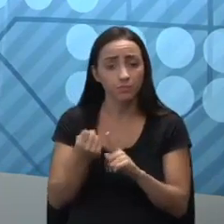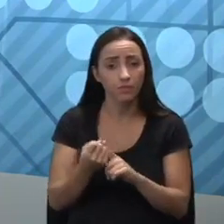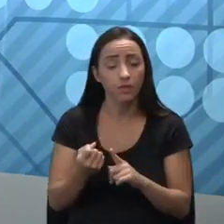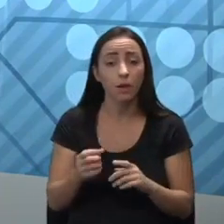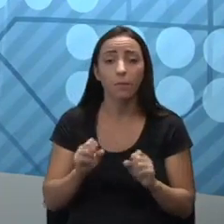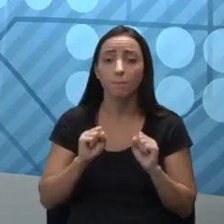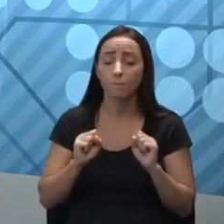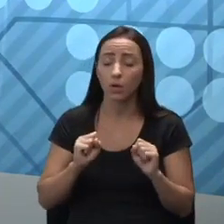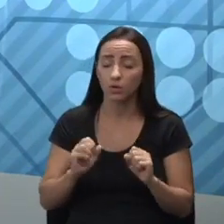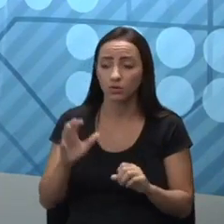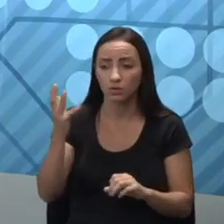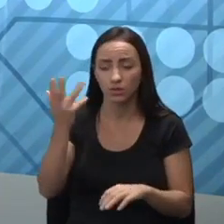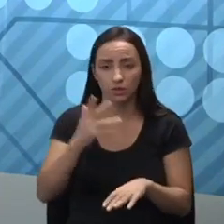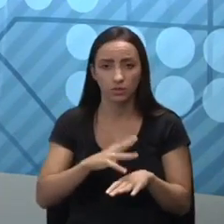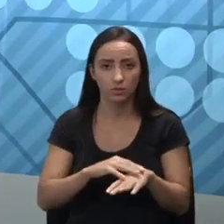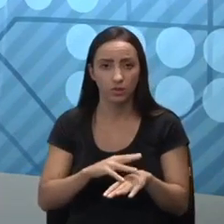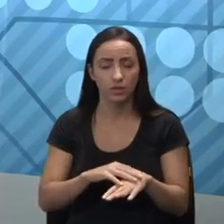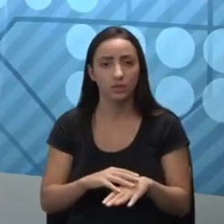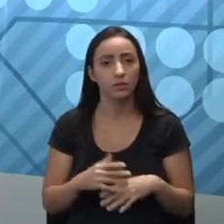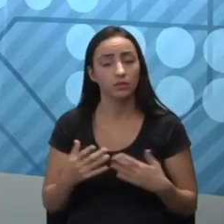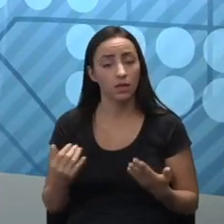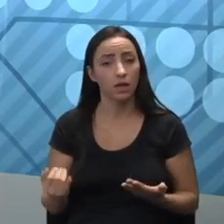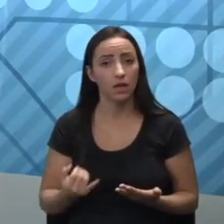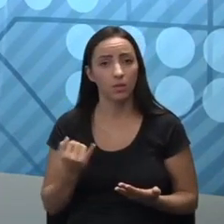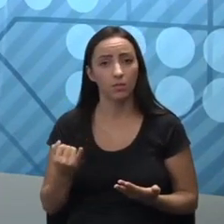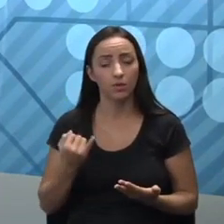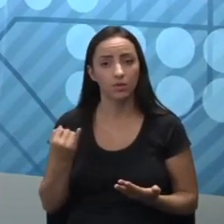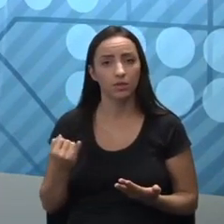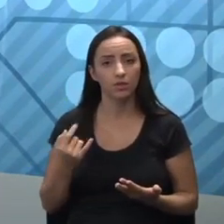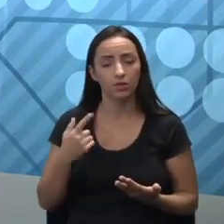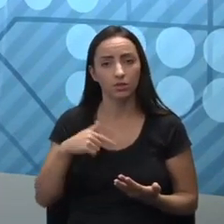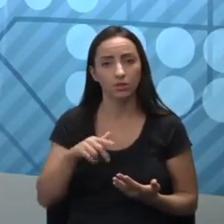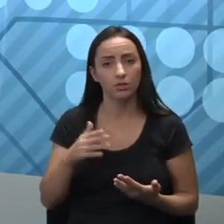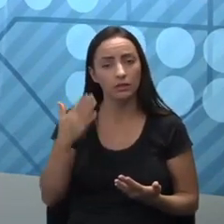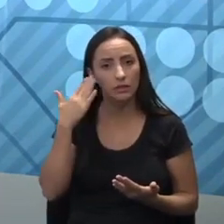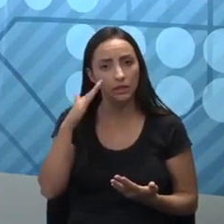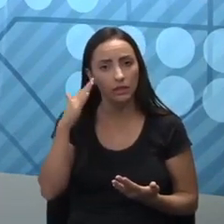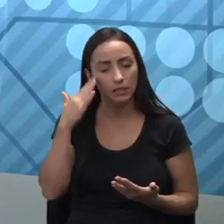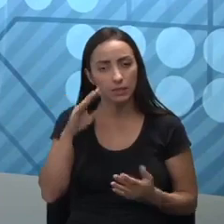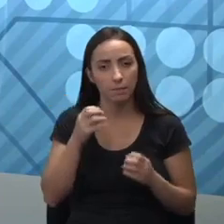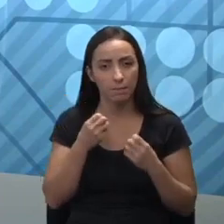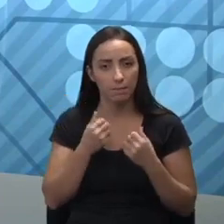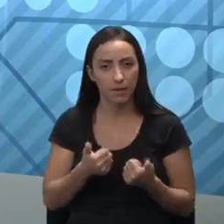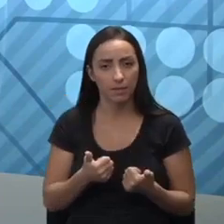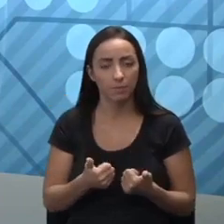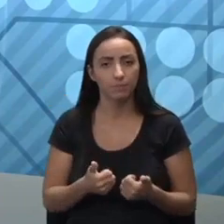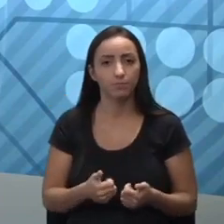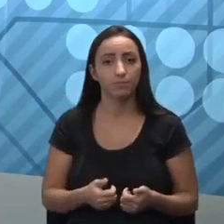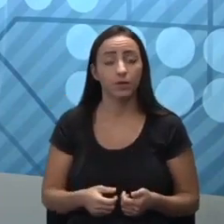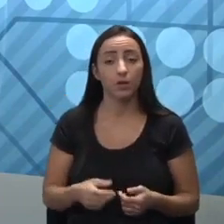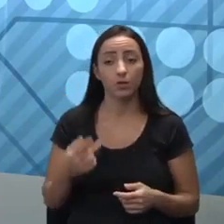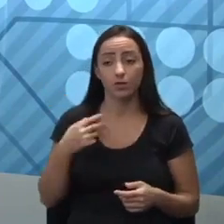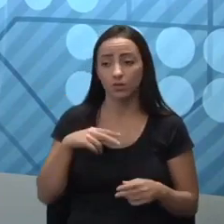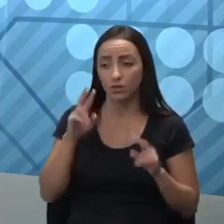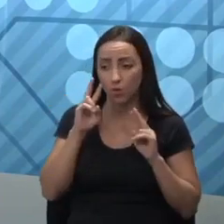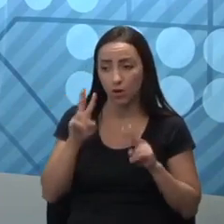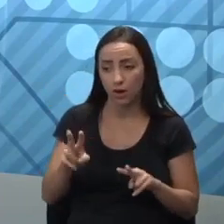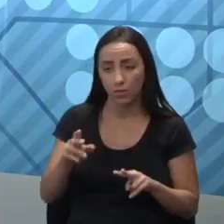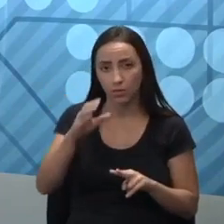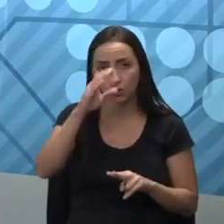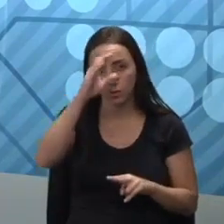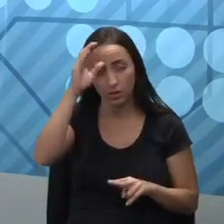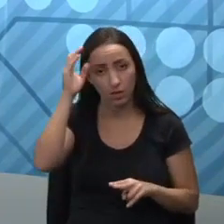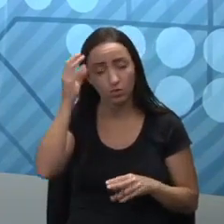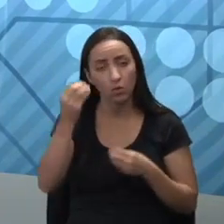ao adoecimento, né? Isso é importante que a gente compreenda bem. Então, vamos olhar para o nosso cliente